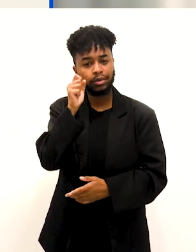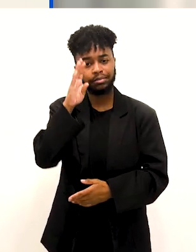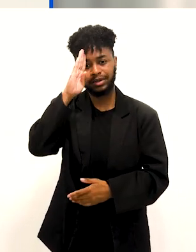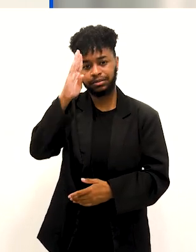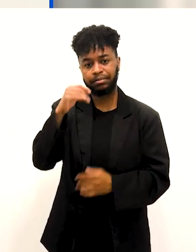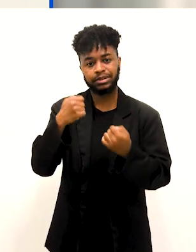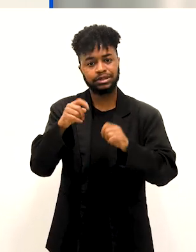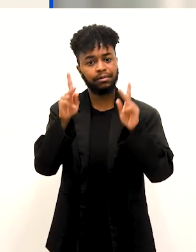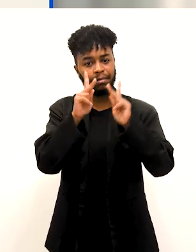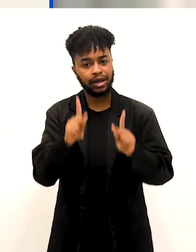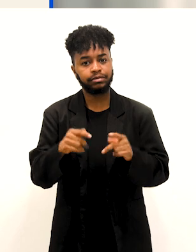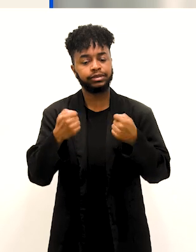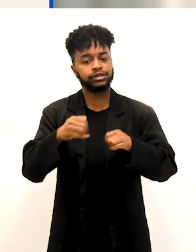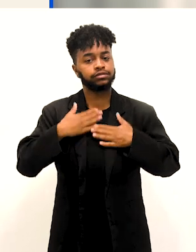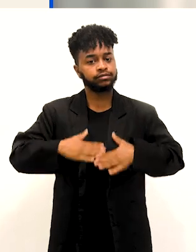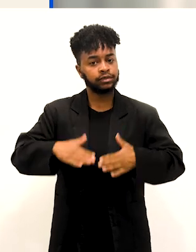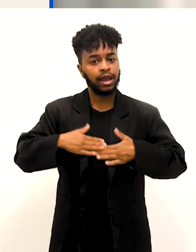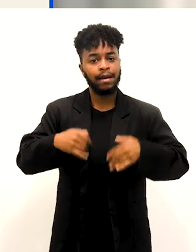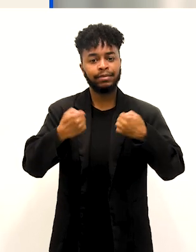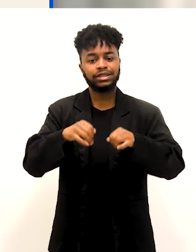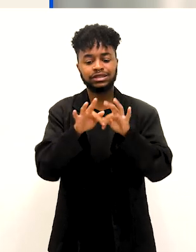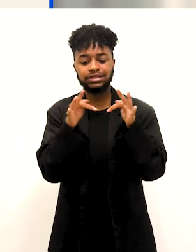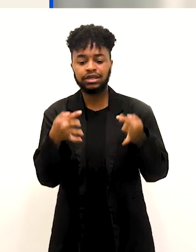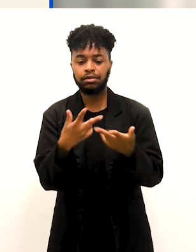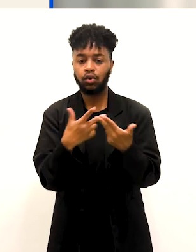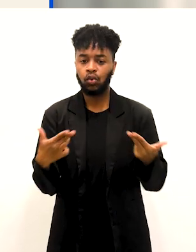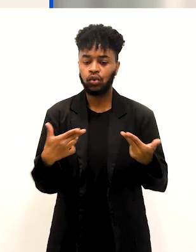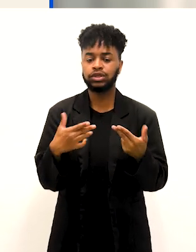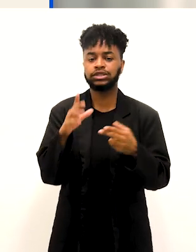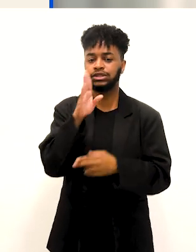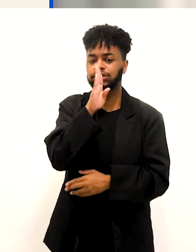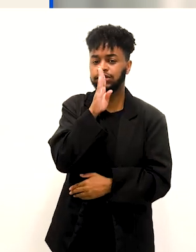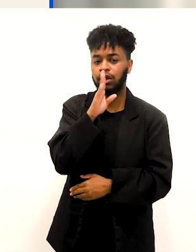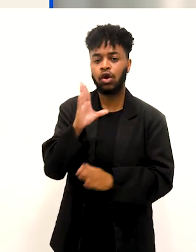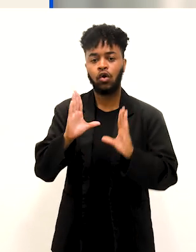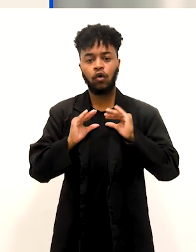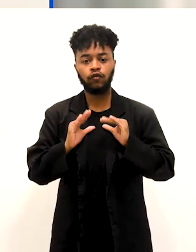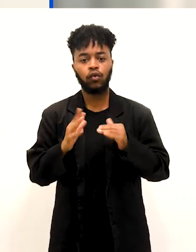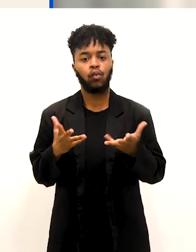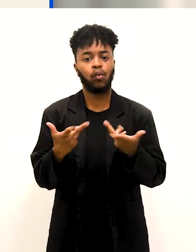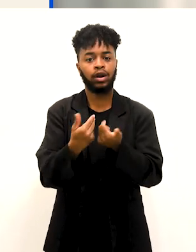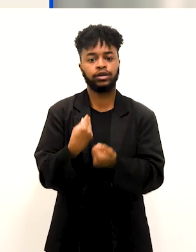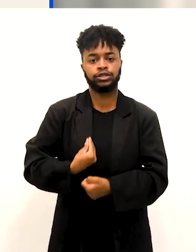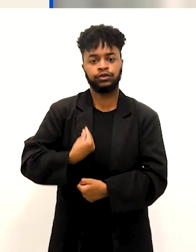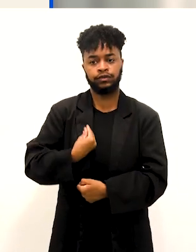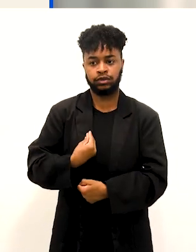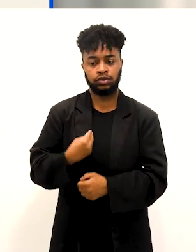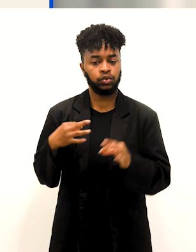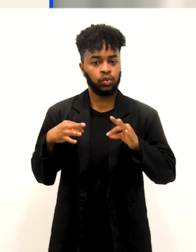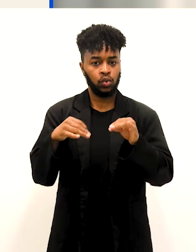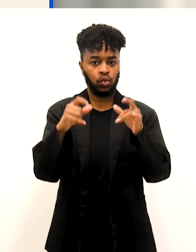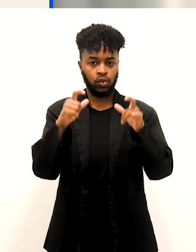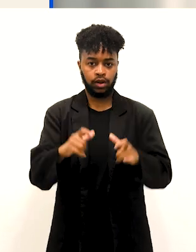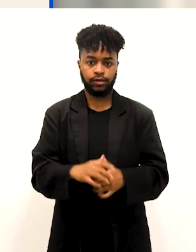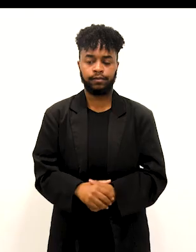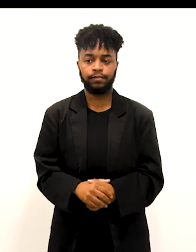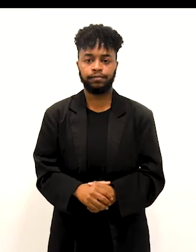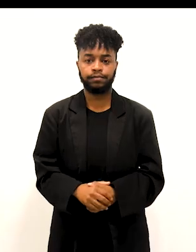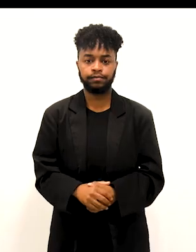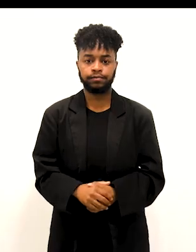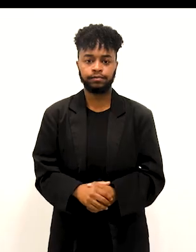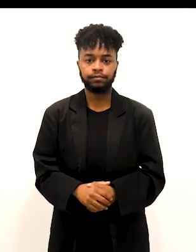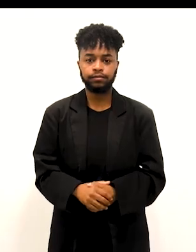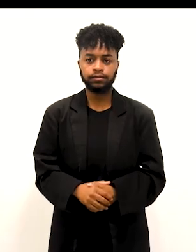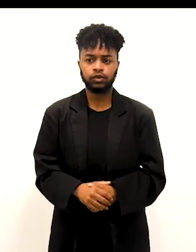essa paz, tem que ter esse descanso, tem que ter simplicidade, silêncio, conforto, qualidade de vida É em todos verdade. os cômodos da casa. Agora,